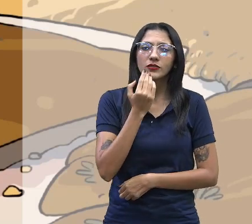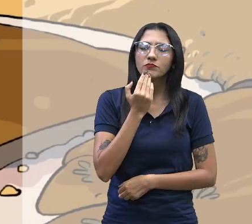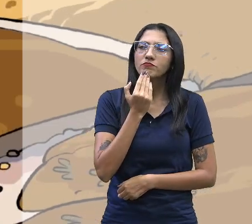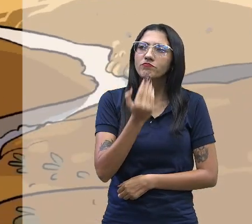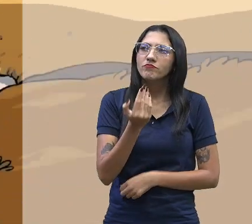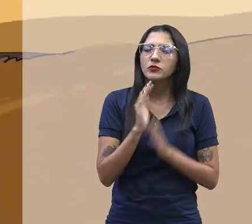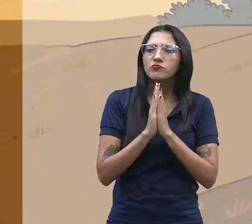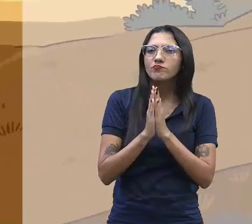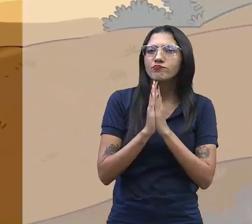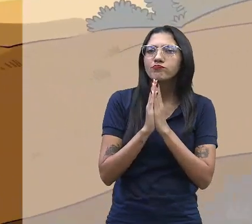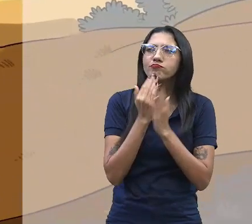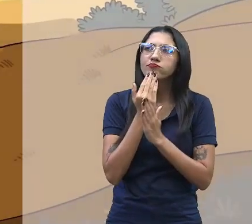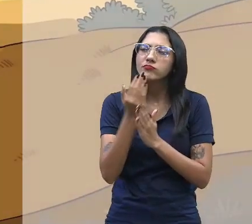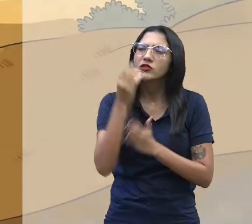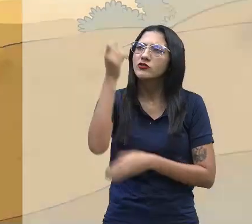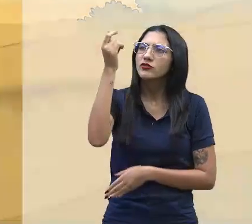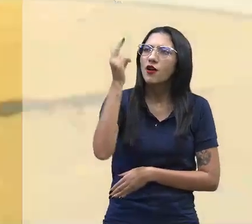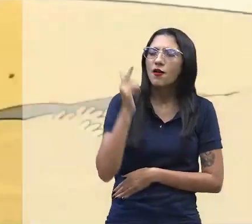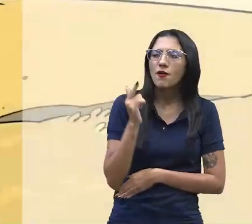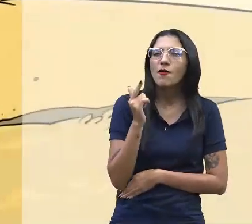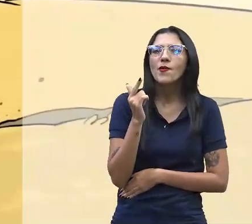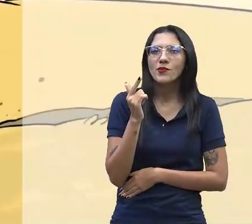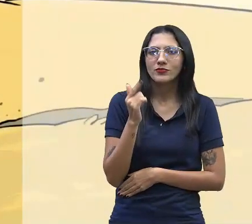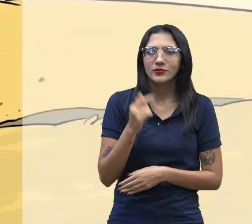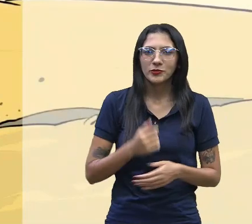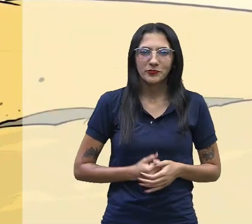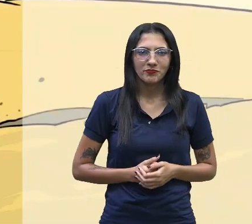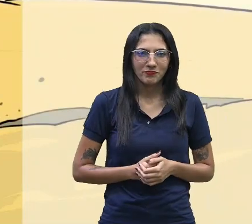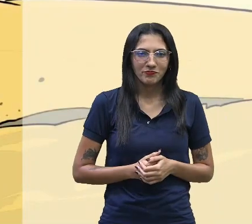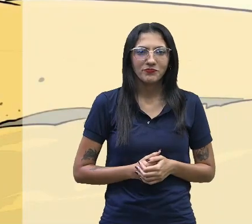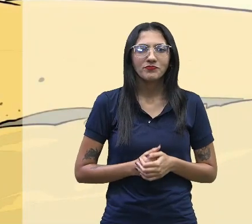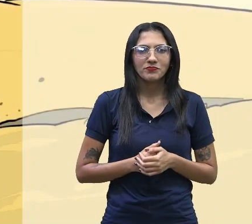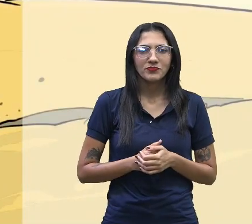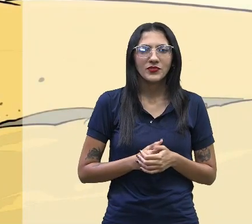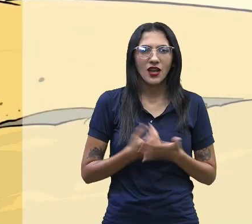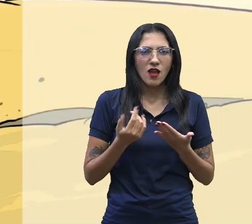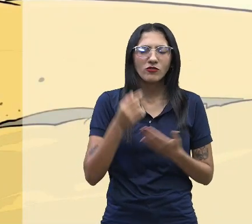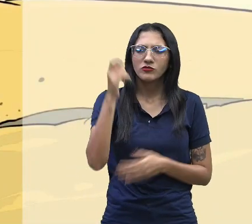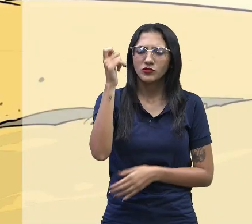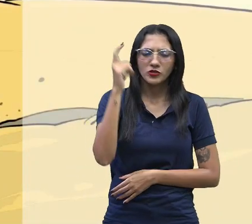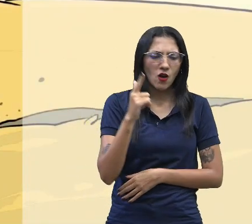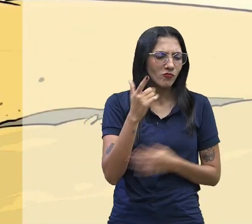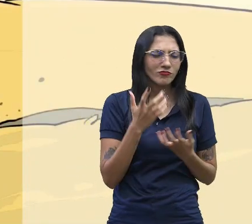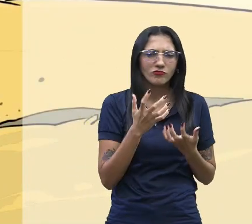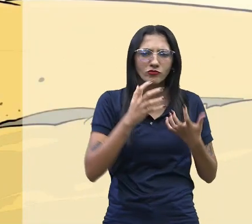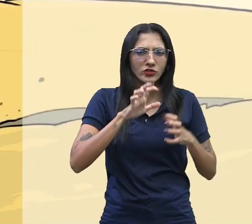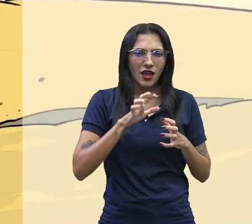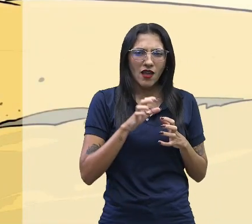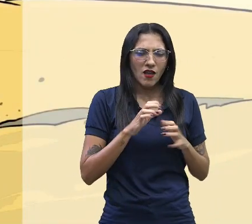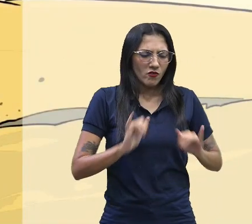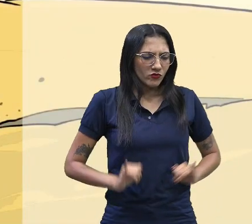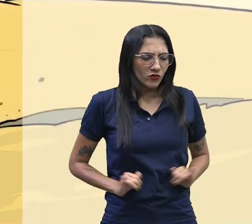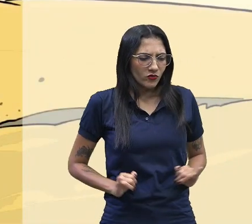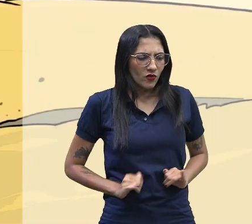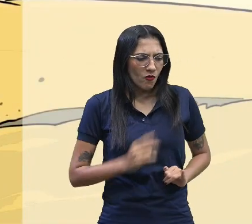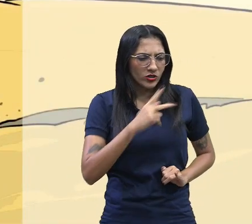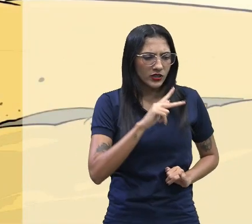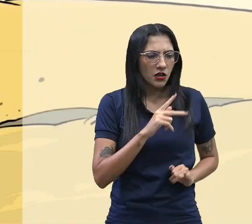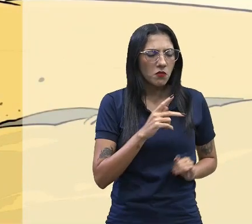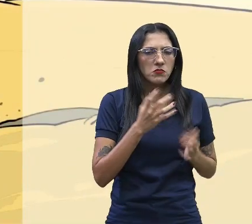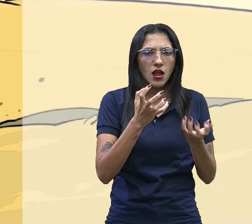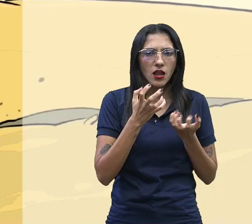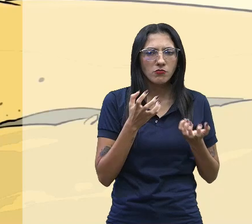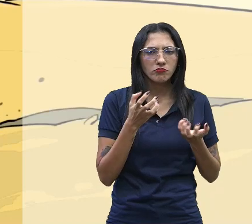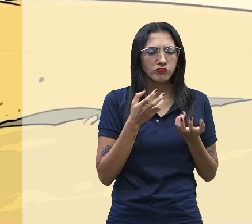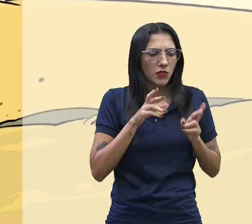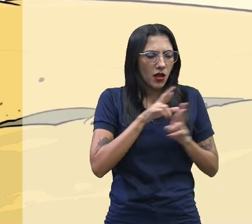sol, esperando um sinal. Tupã-Mirim, o sol não quer castigá-los. Ele deseja compartilhar sua